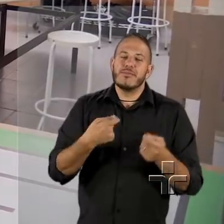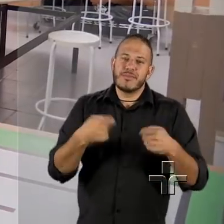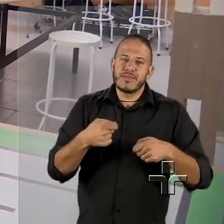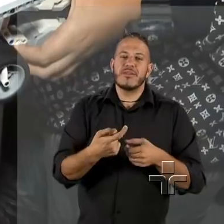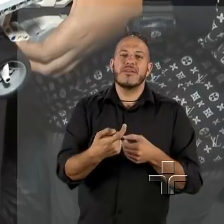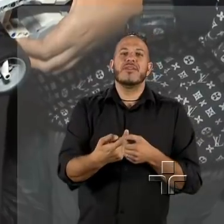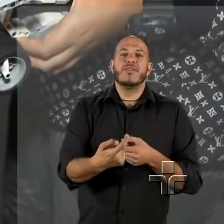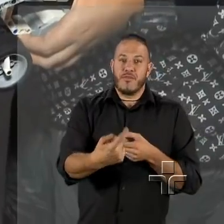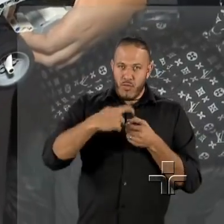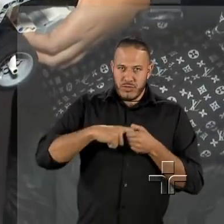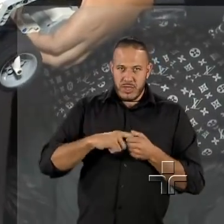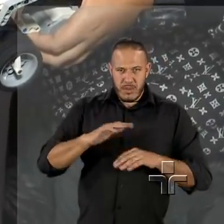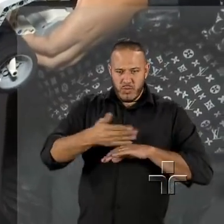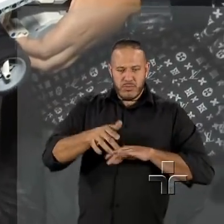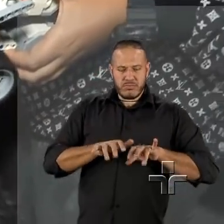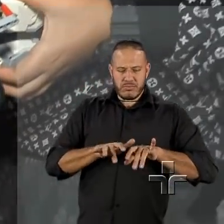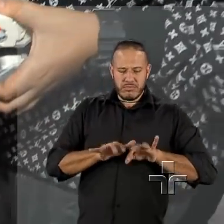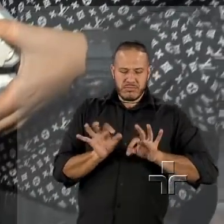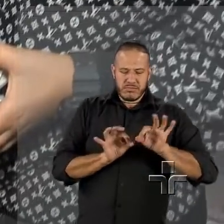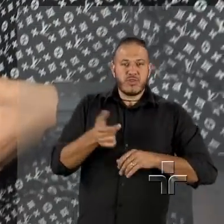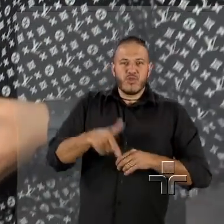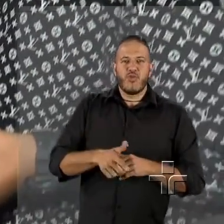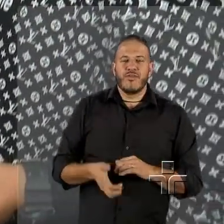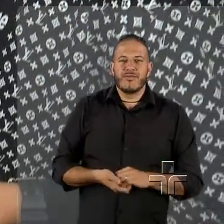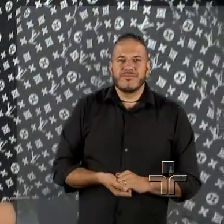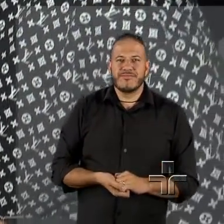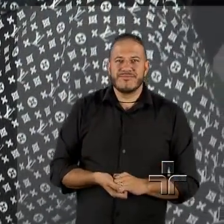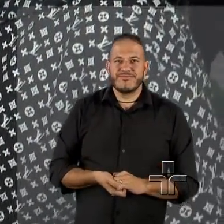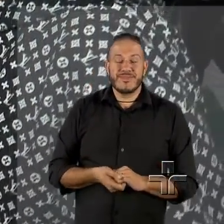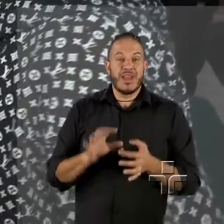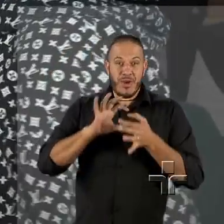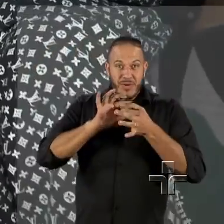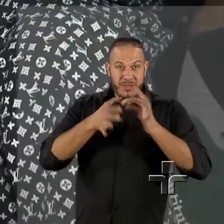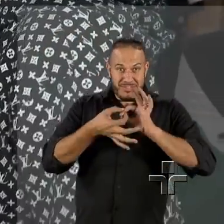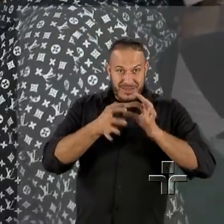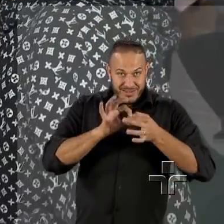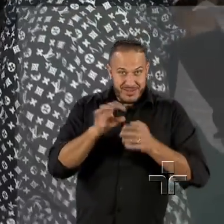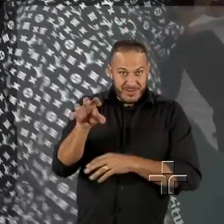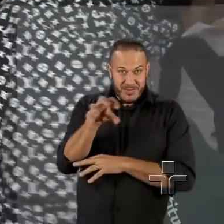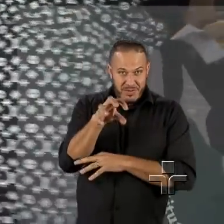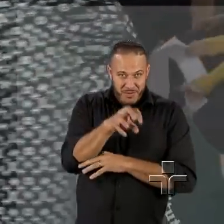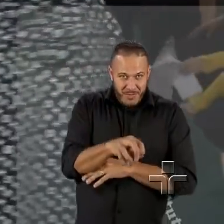Parece brincadeira de criança. Mas o negócio aqui é sério.